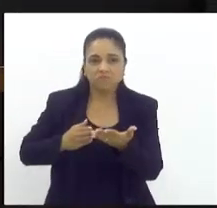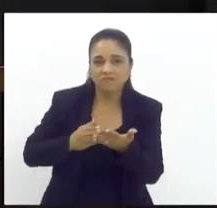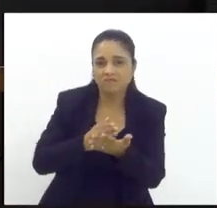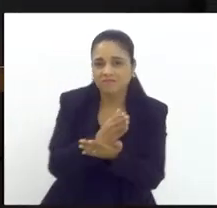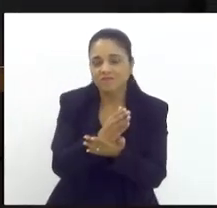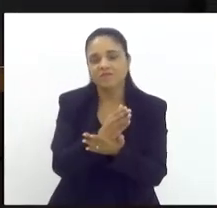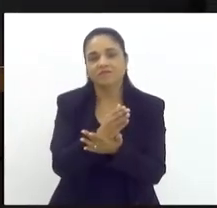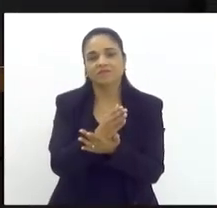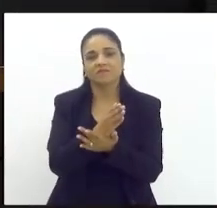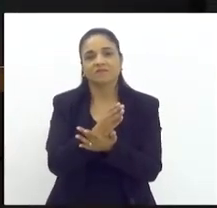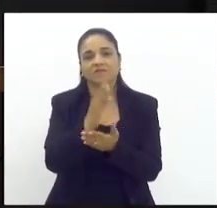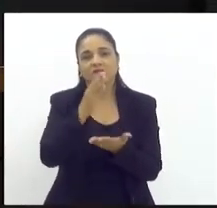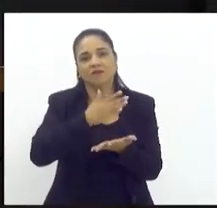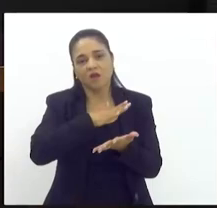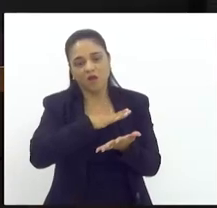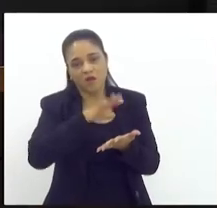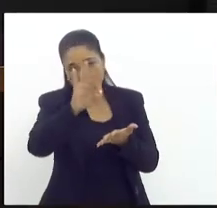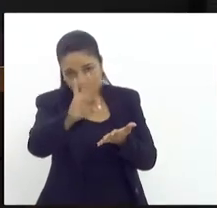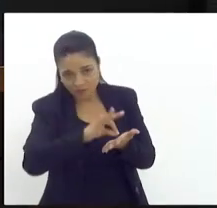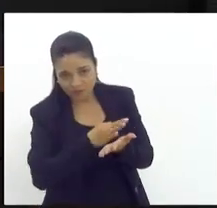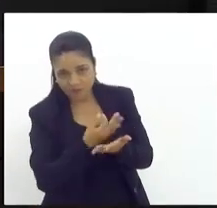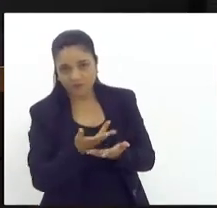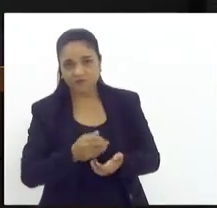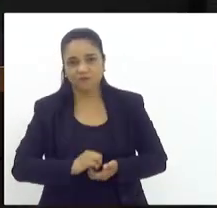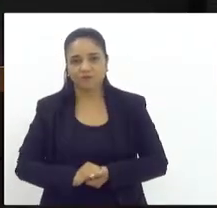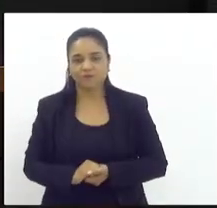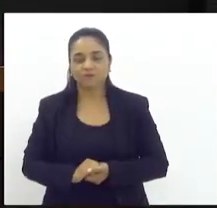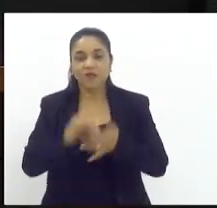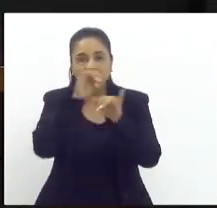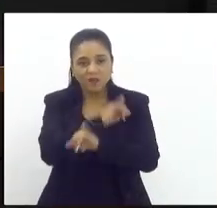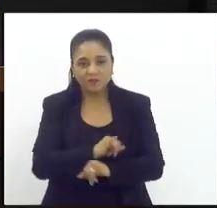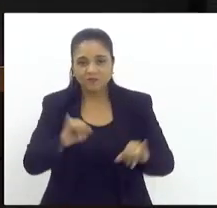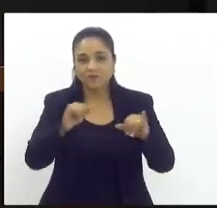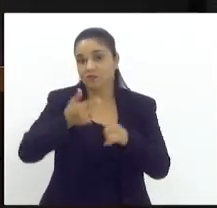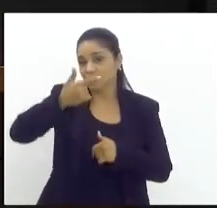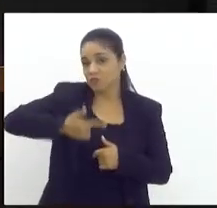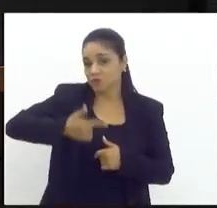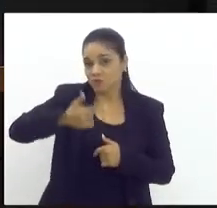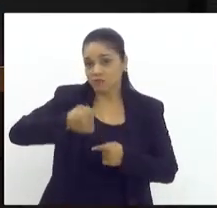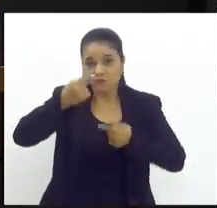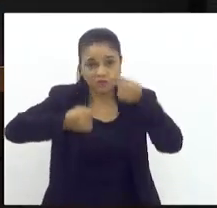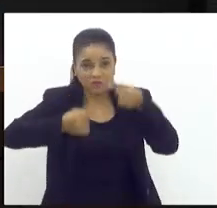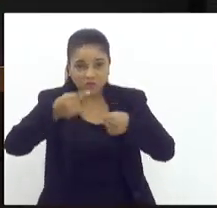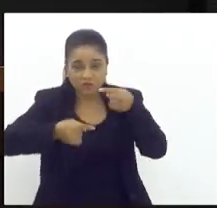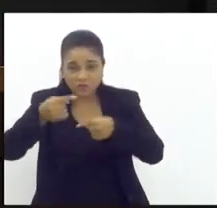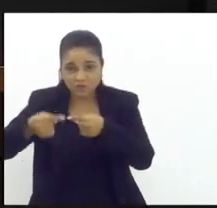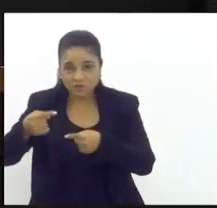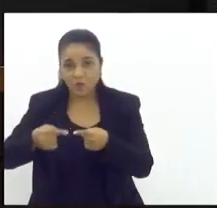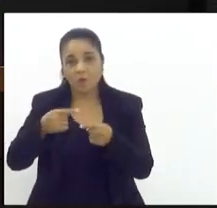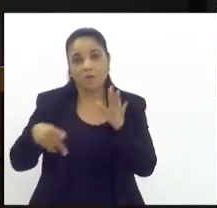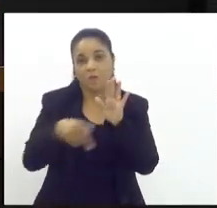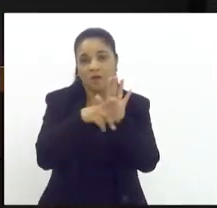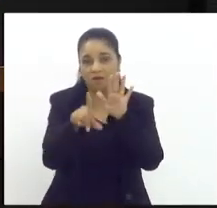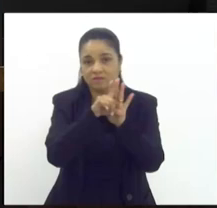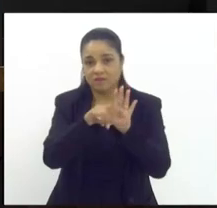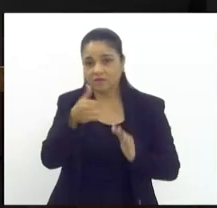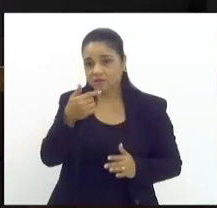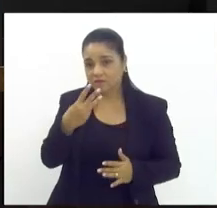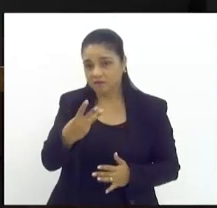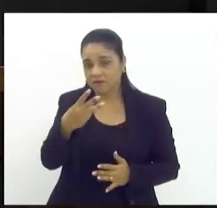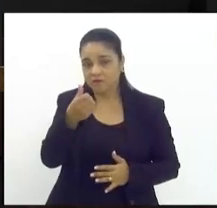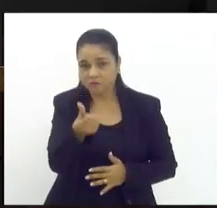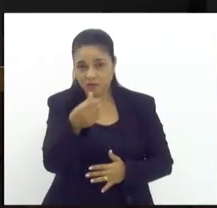aprovado vai autógrafo anuncio em segunda discussão projeto de lei número